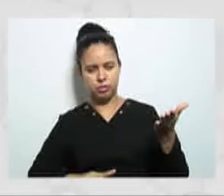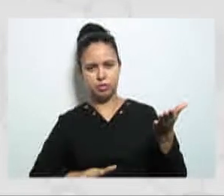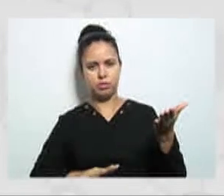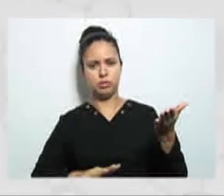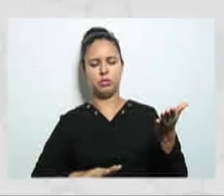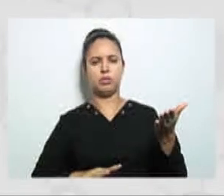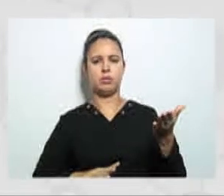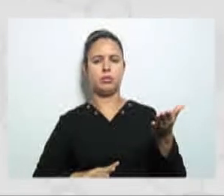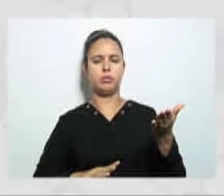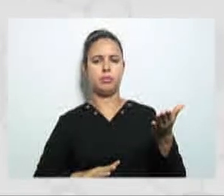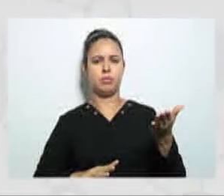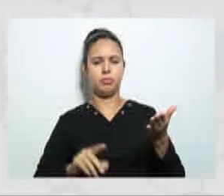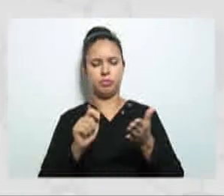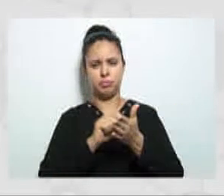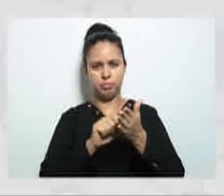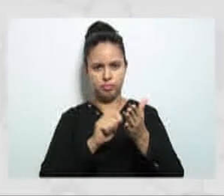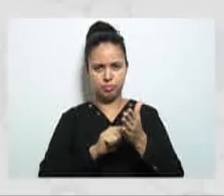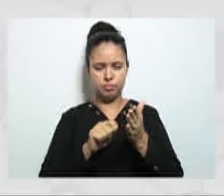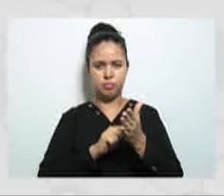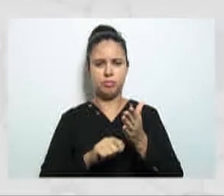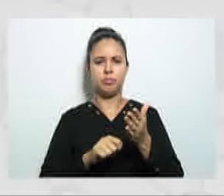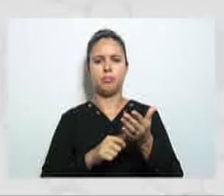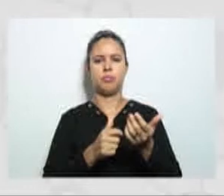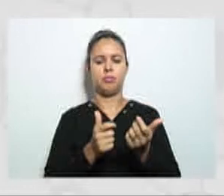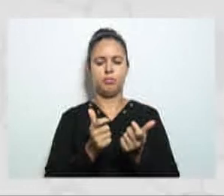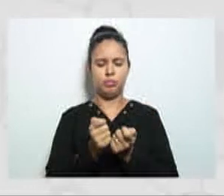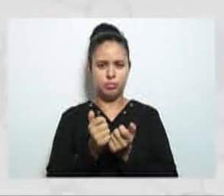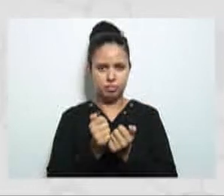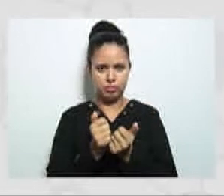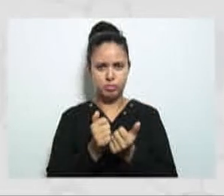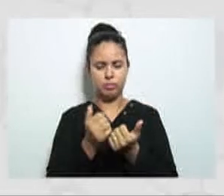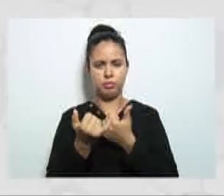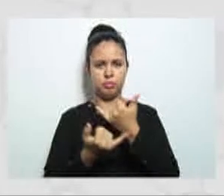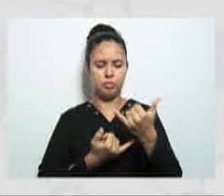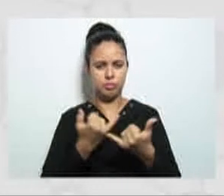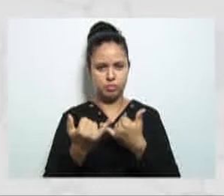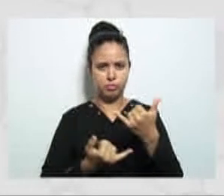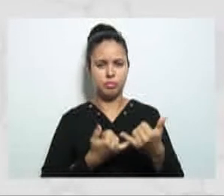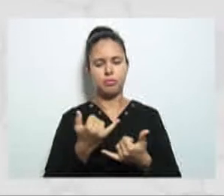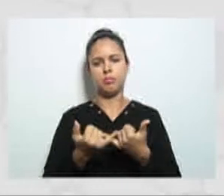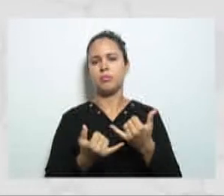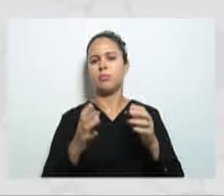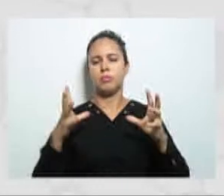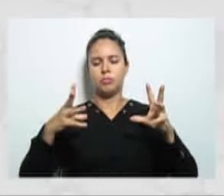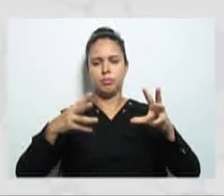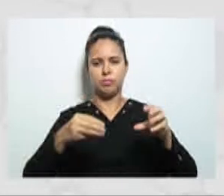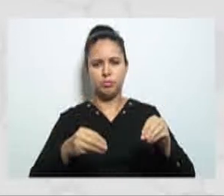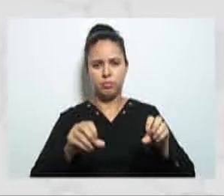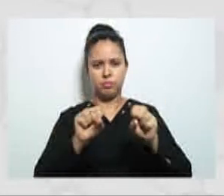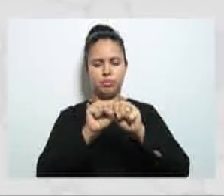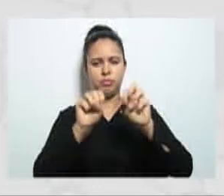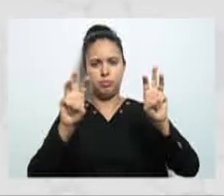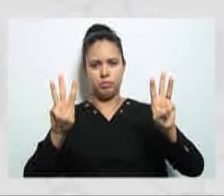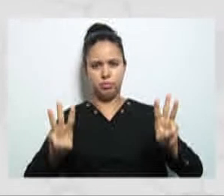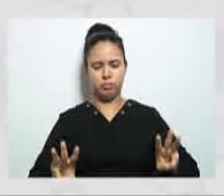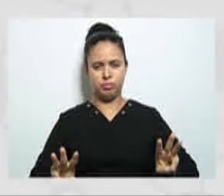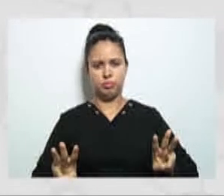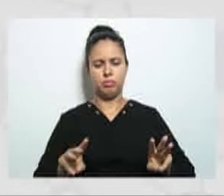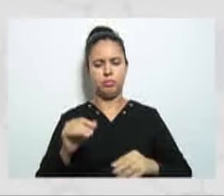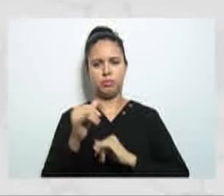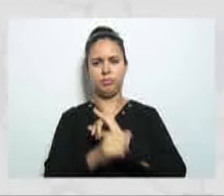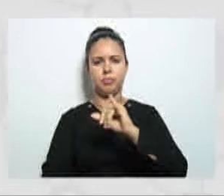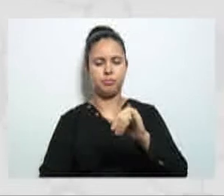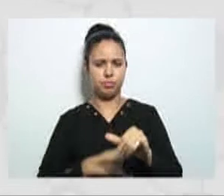Bloco de notas. Os jogos, né, professor? Que eles jogos, jogam por aí. isso. Isso tudo é software, né? Tudo é Os software. navegadores de